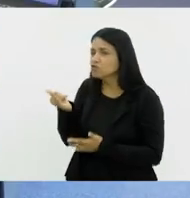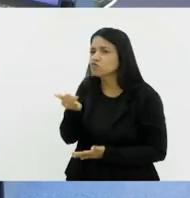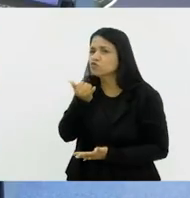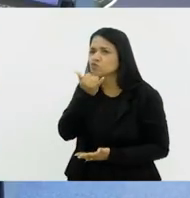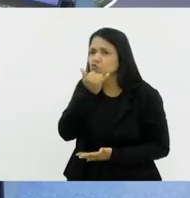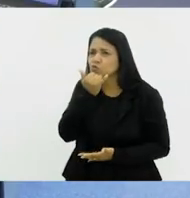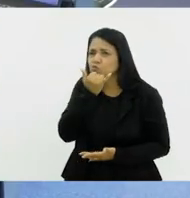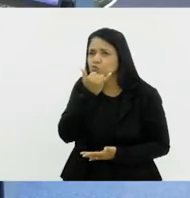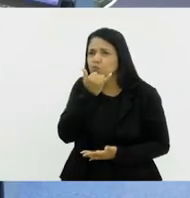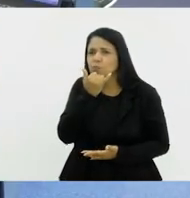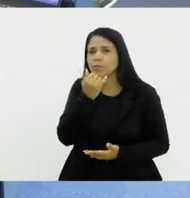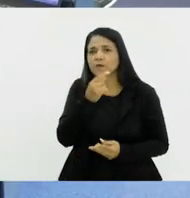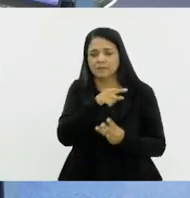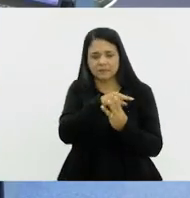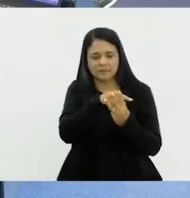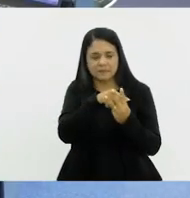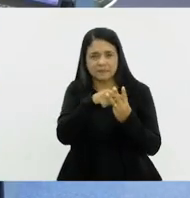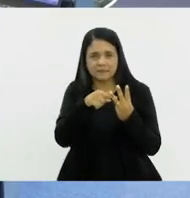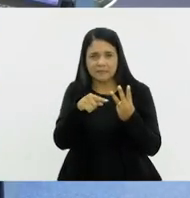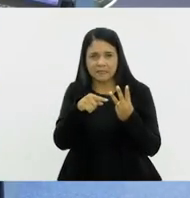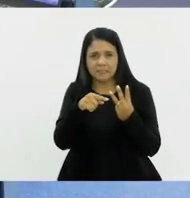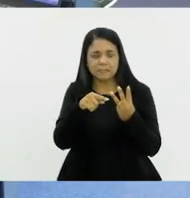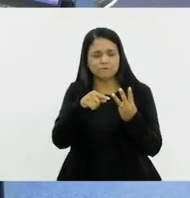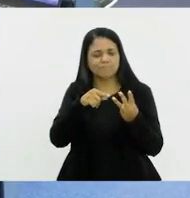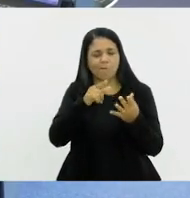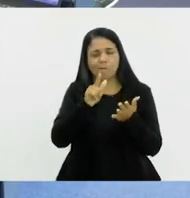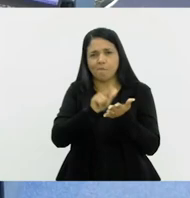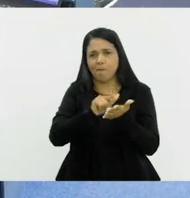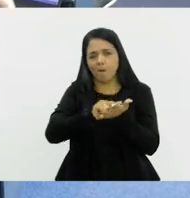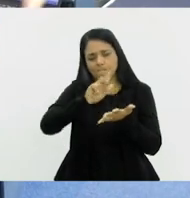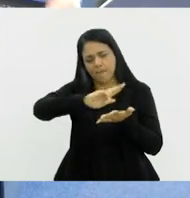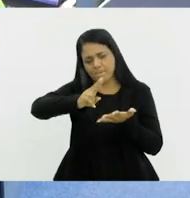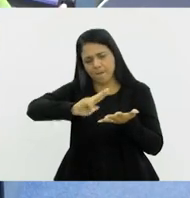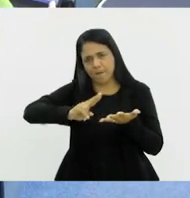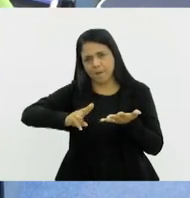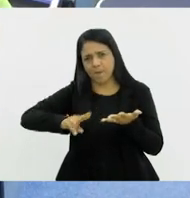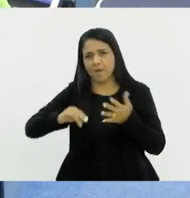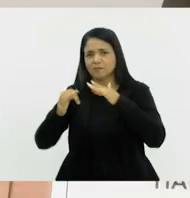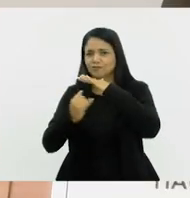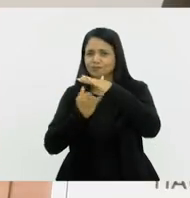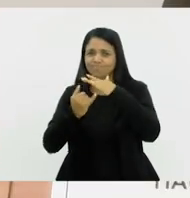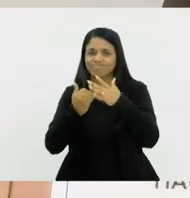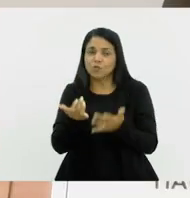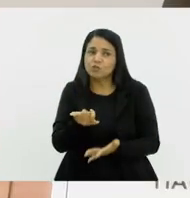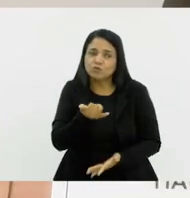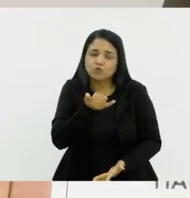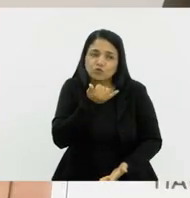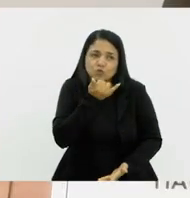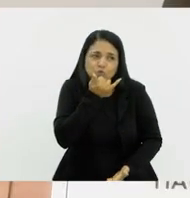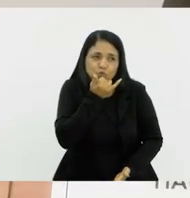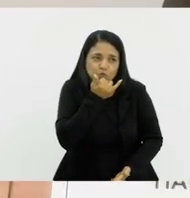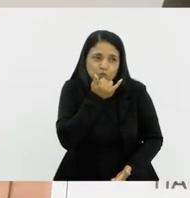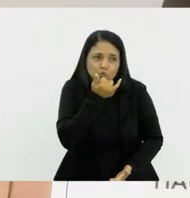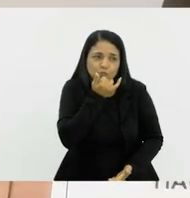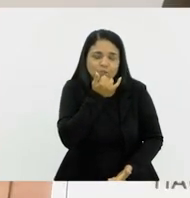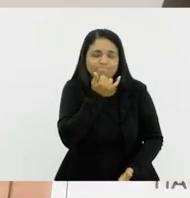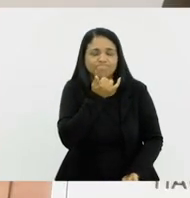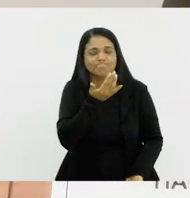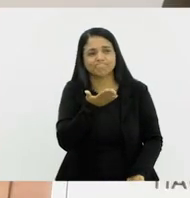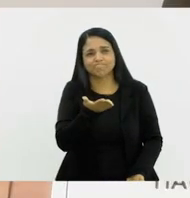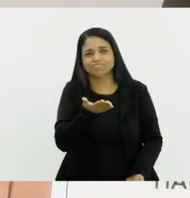nós temos aqui três folhas de nomes de pessoas e organizações, e eu vou pedir desculpa